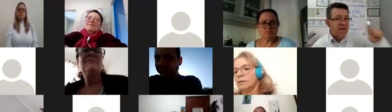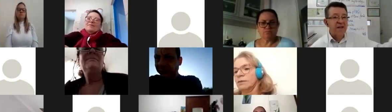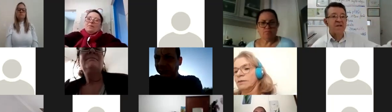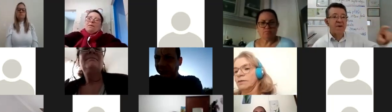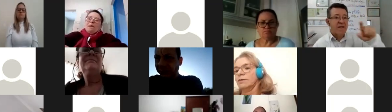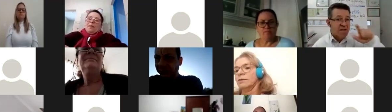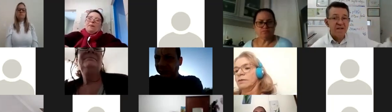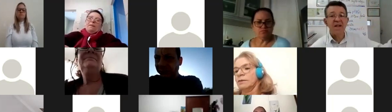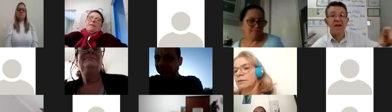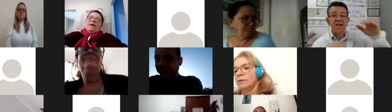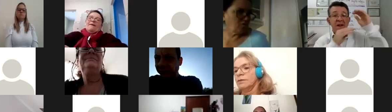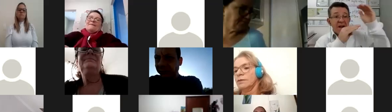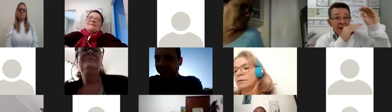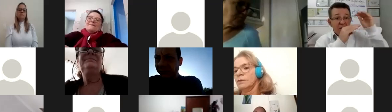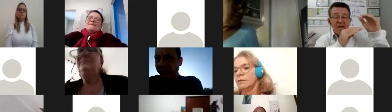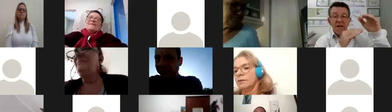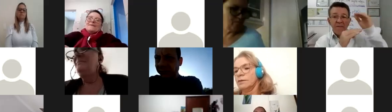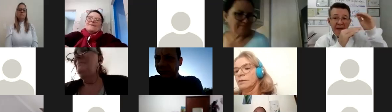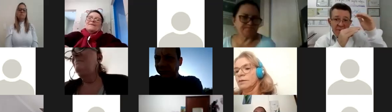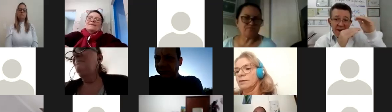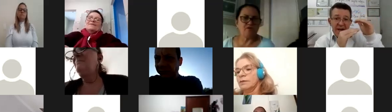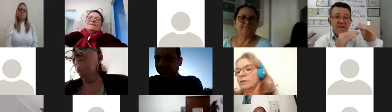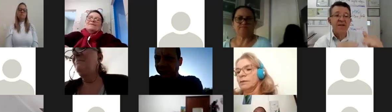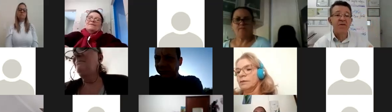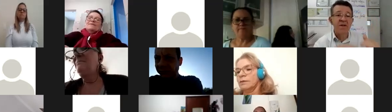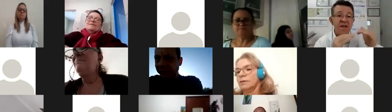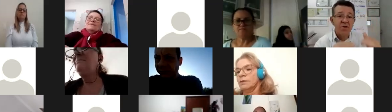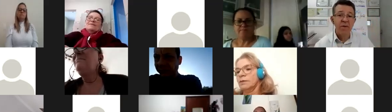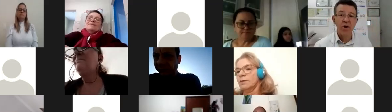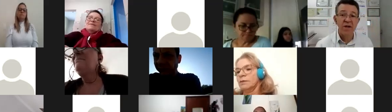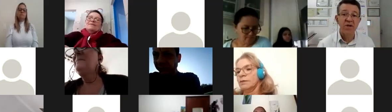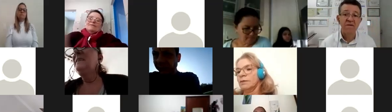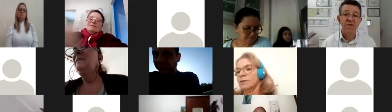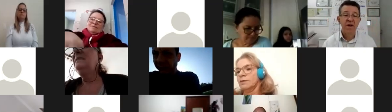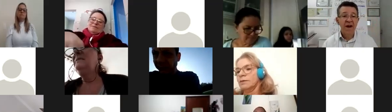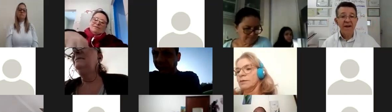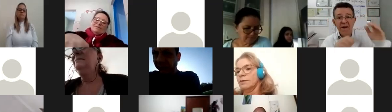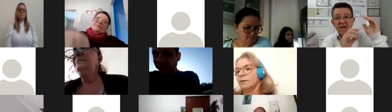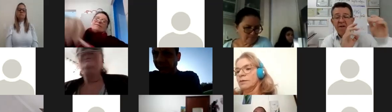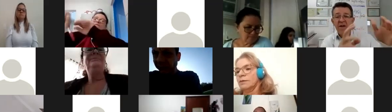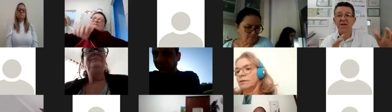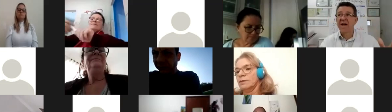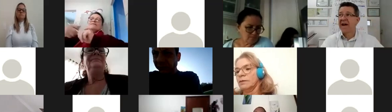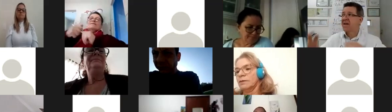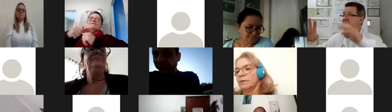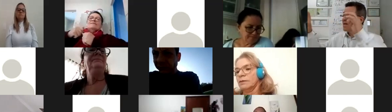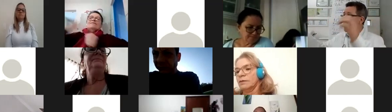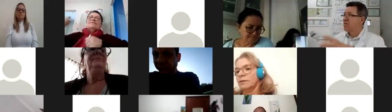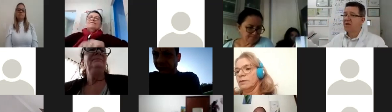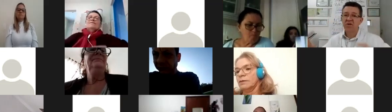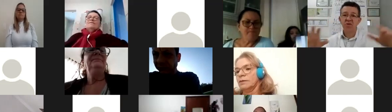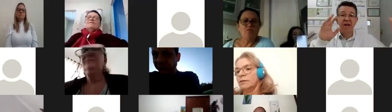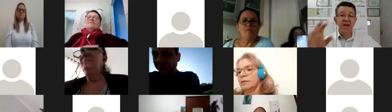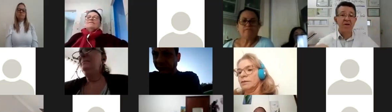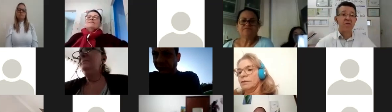pais, dia das mães, dia das crianças. Anotem, peguem uma relação de dias comemorativos, aniversário da cidade,